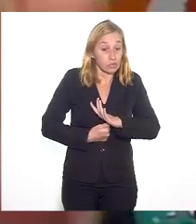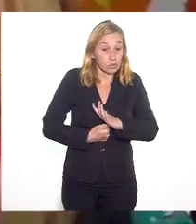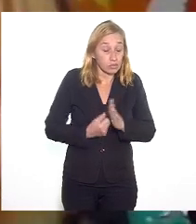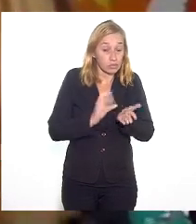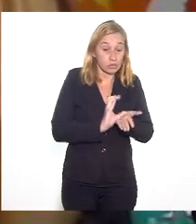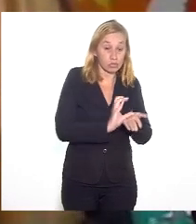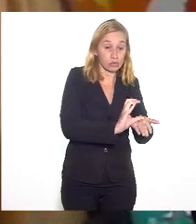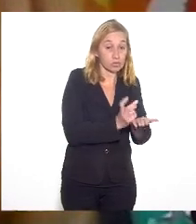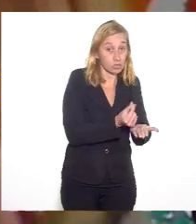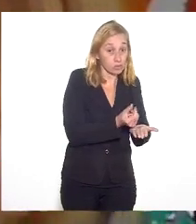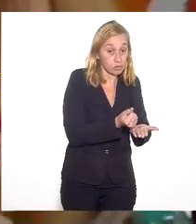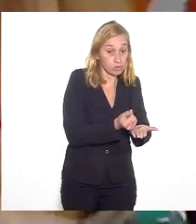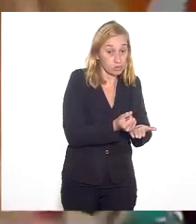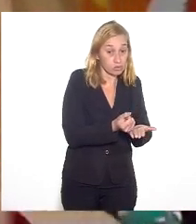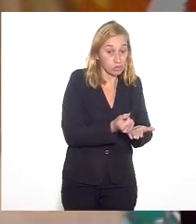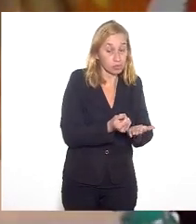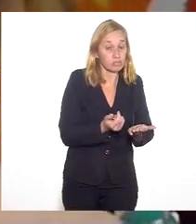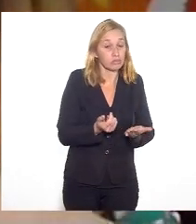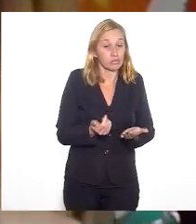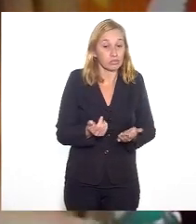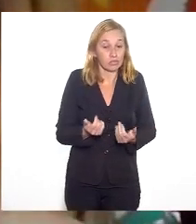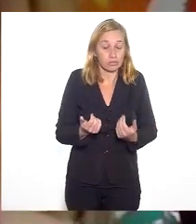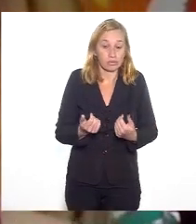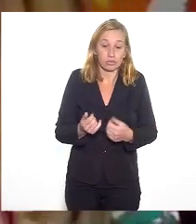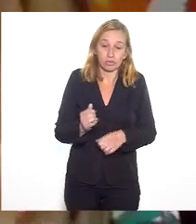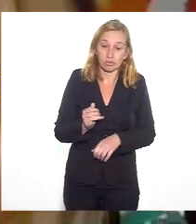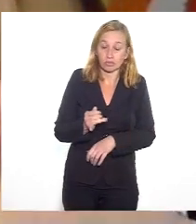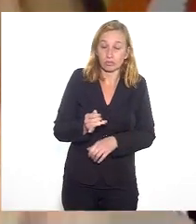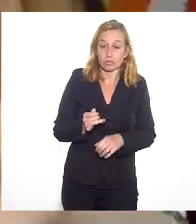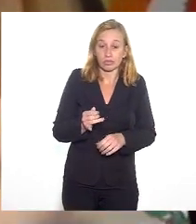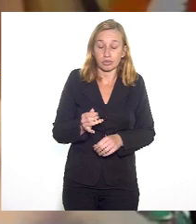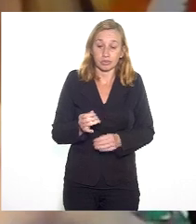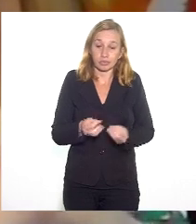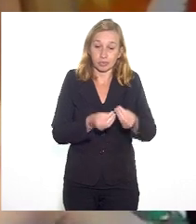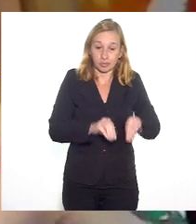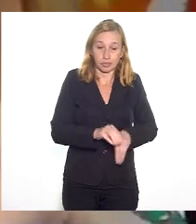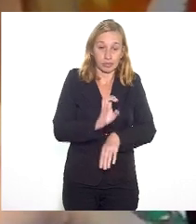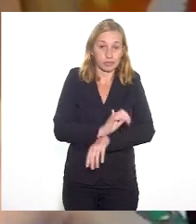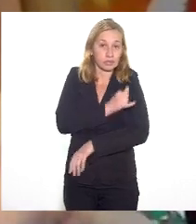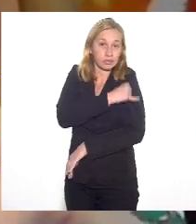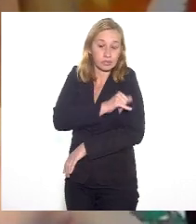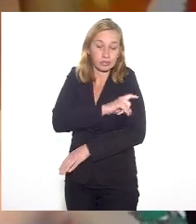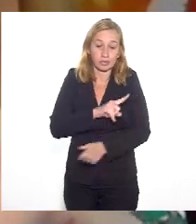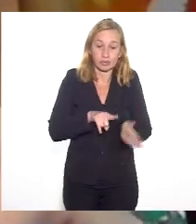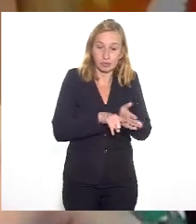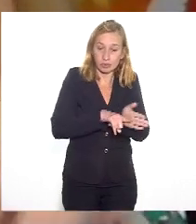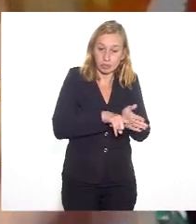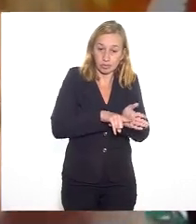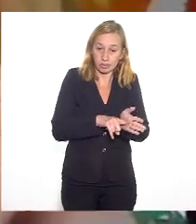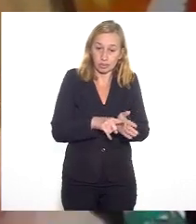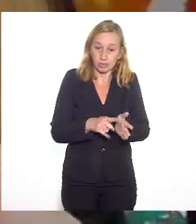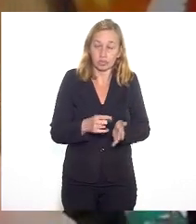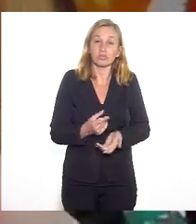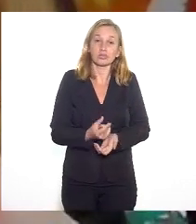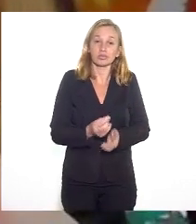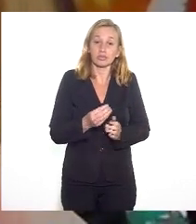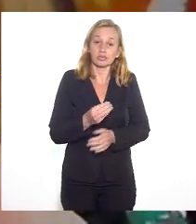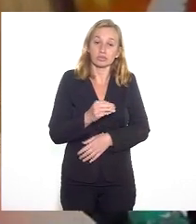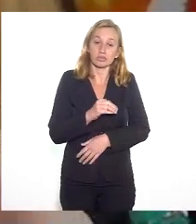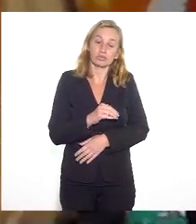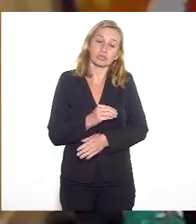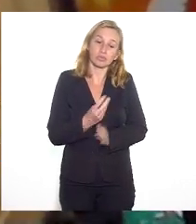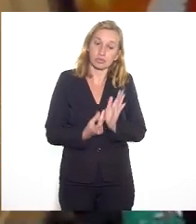orçamento de nosso tão maltratado Estado do Rio de Janeiro. Em termos de fiscalização orçamentária, nada mais